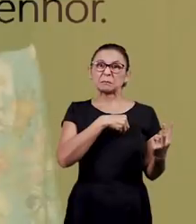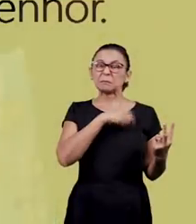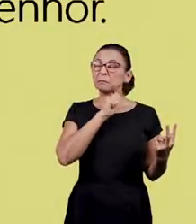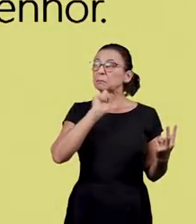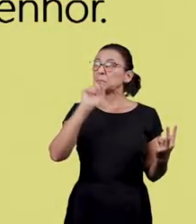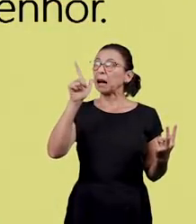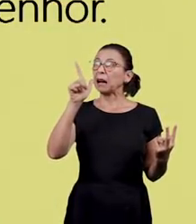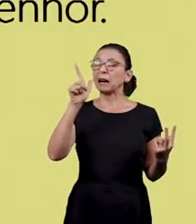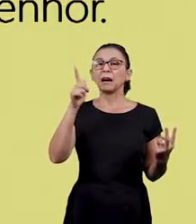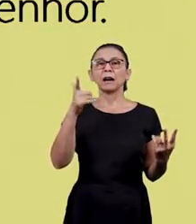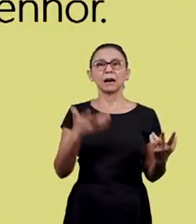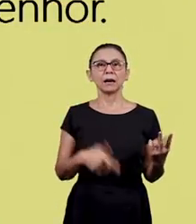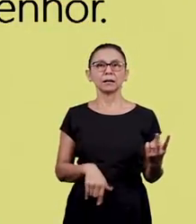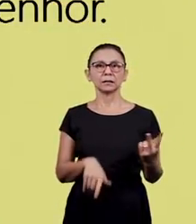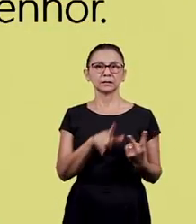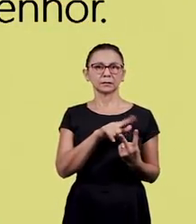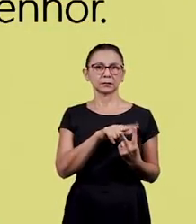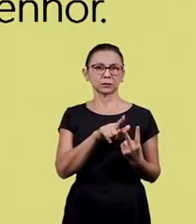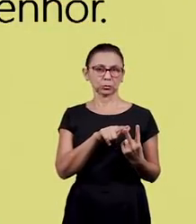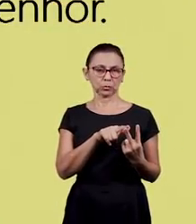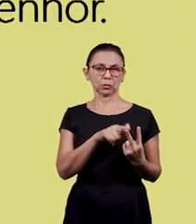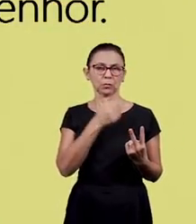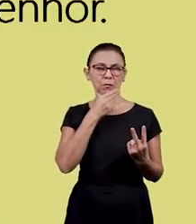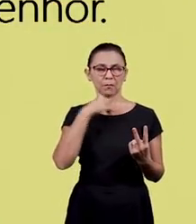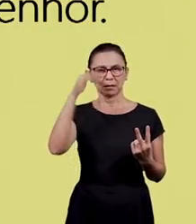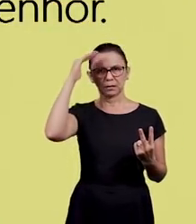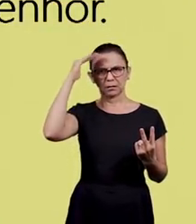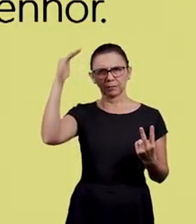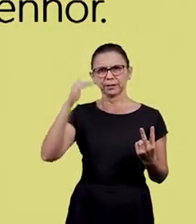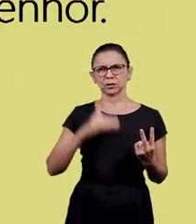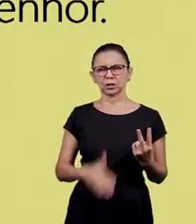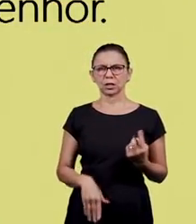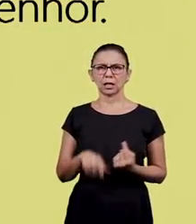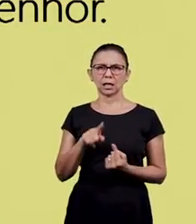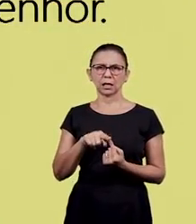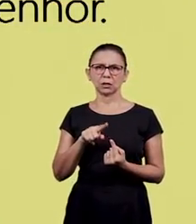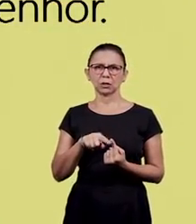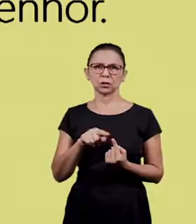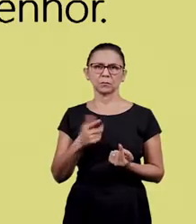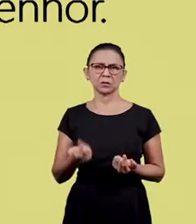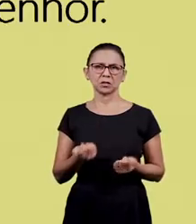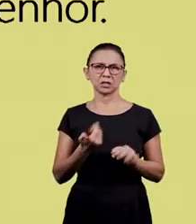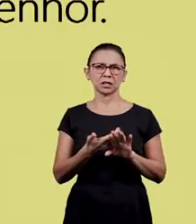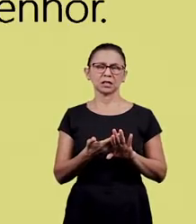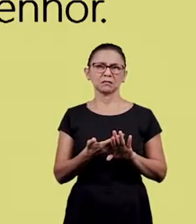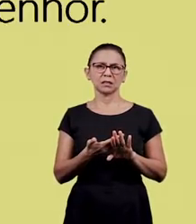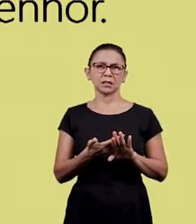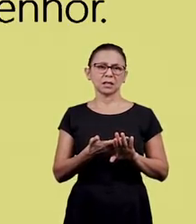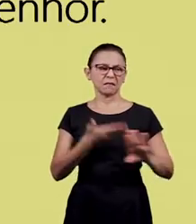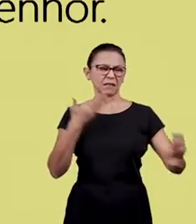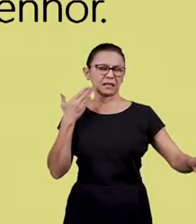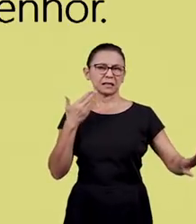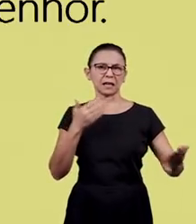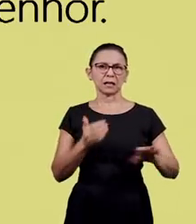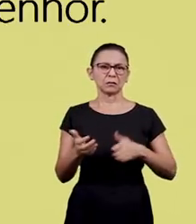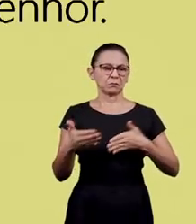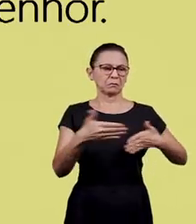Senhor. Ofni e Finéias são exemplo daquele que é profano, daquele que é